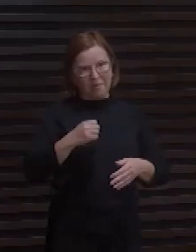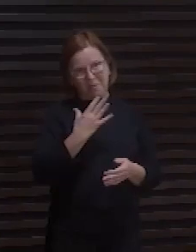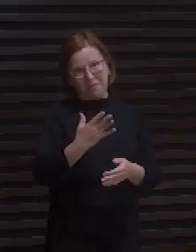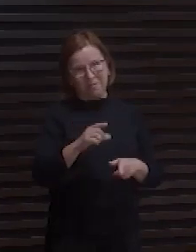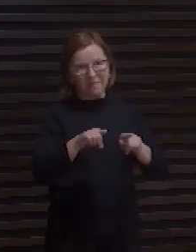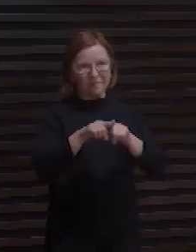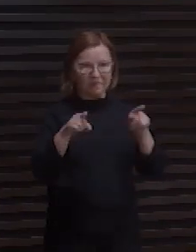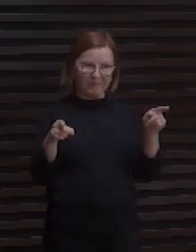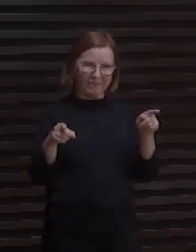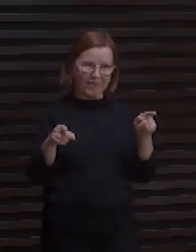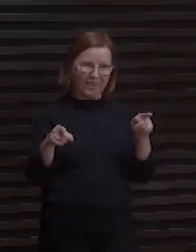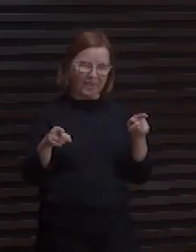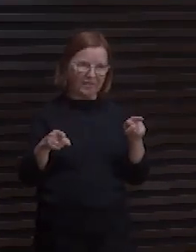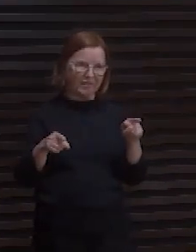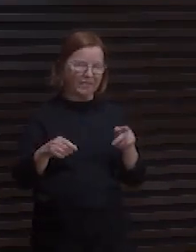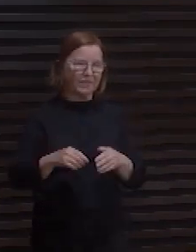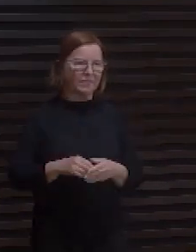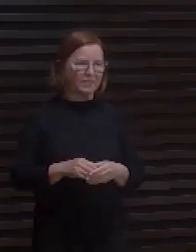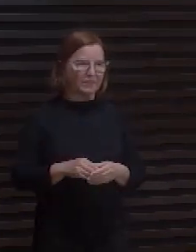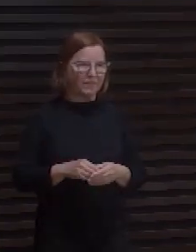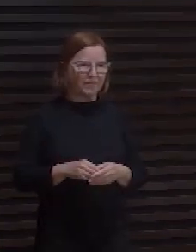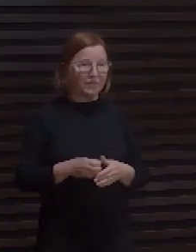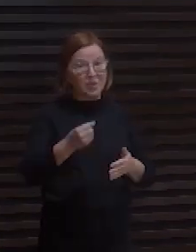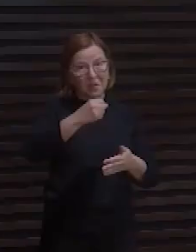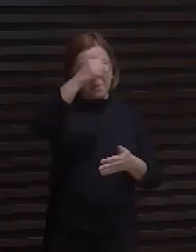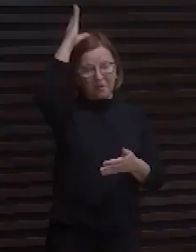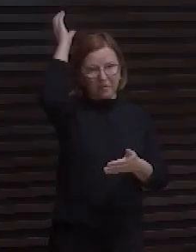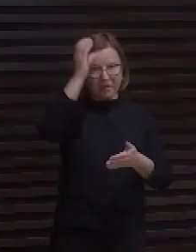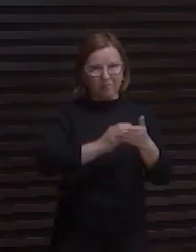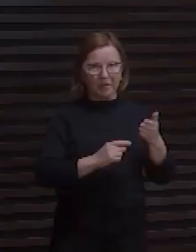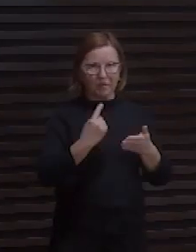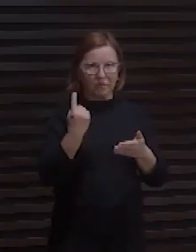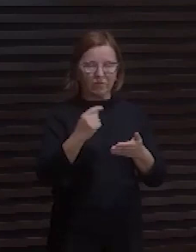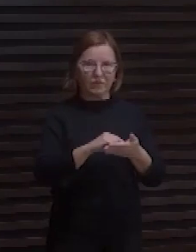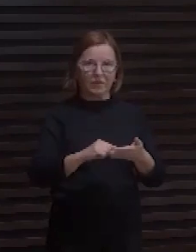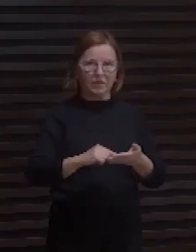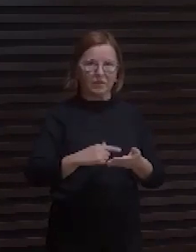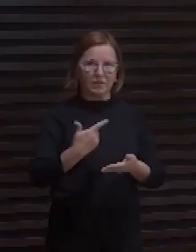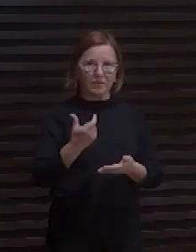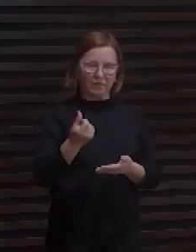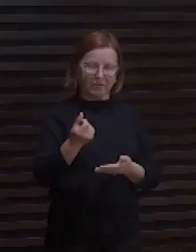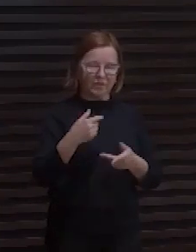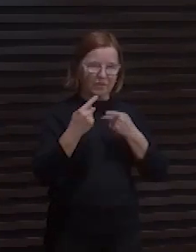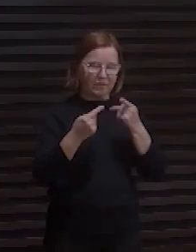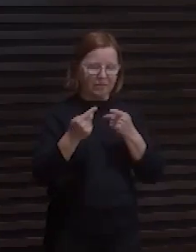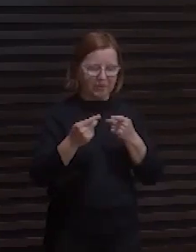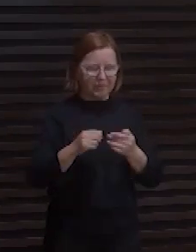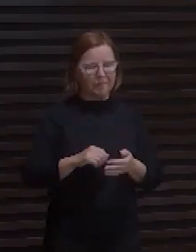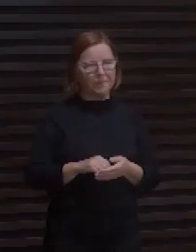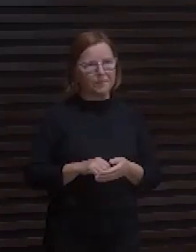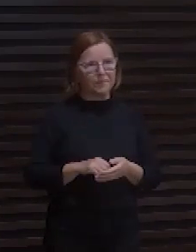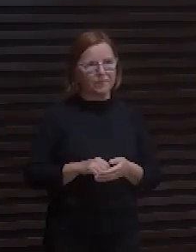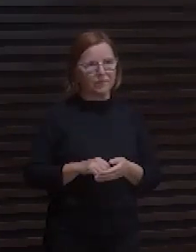Todavia, e tanto assim que em Romanos 1:20, que não está aí no boletim, diz assim logo no início: